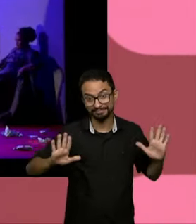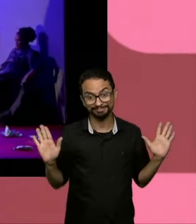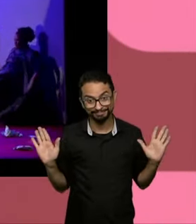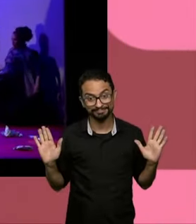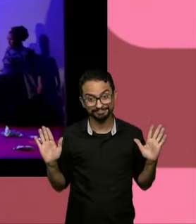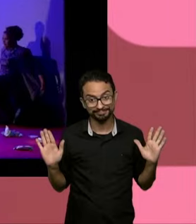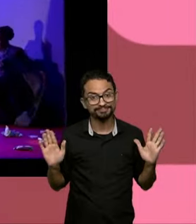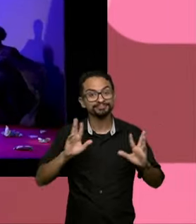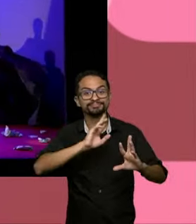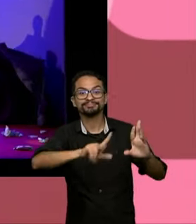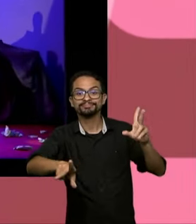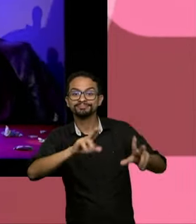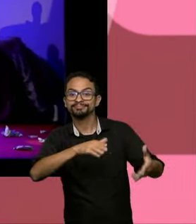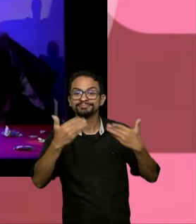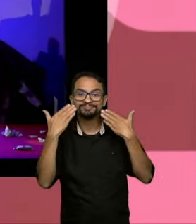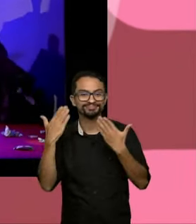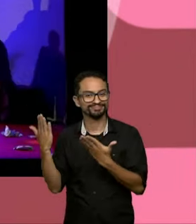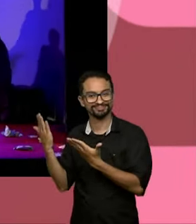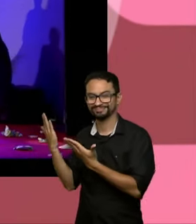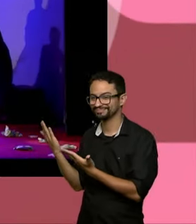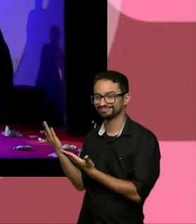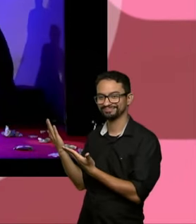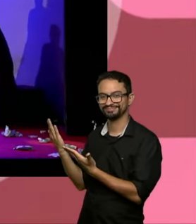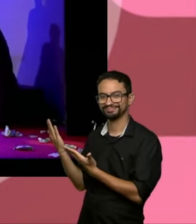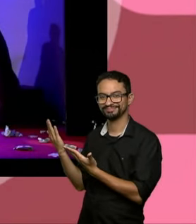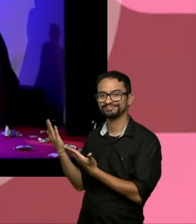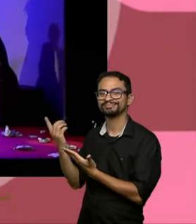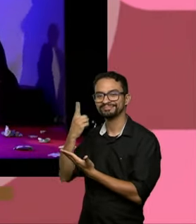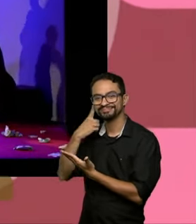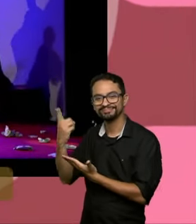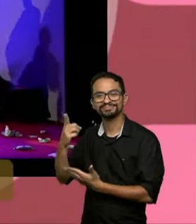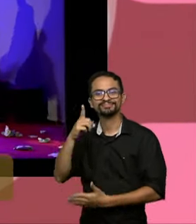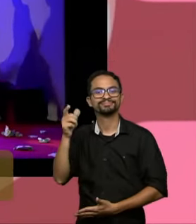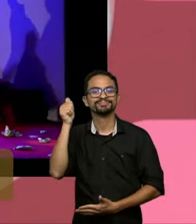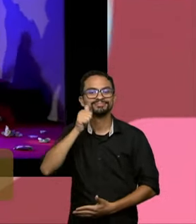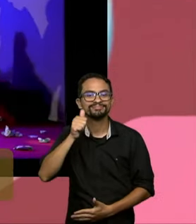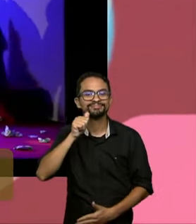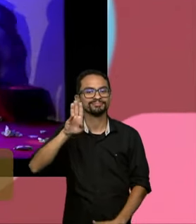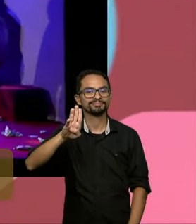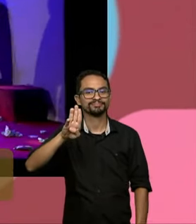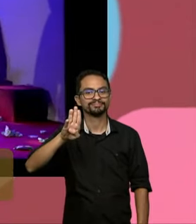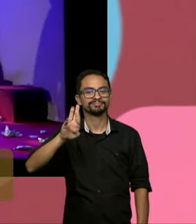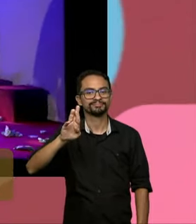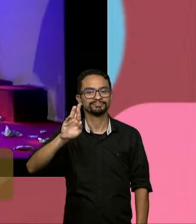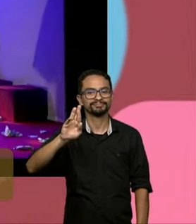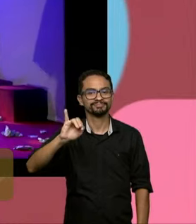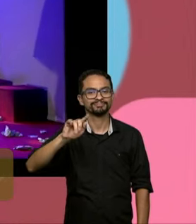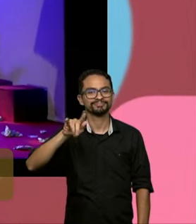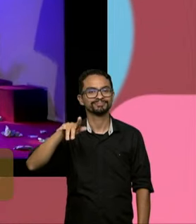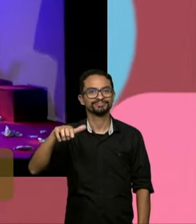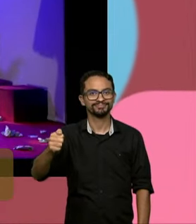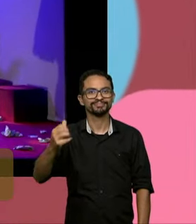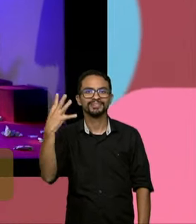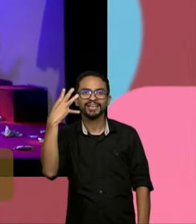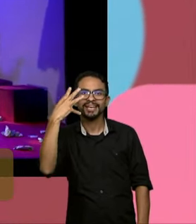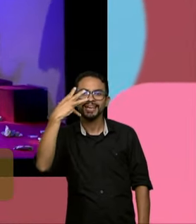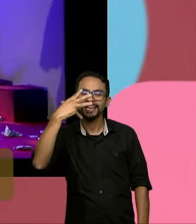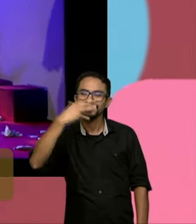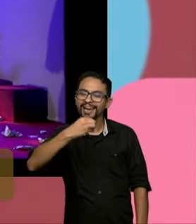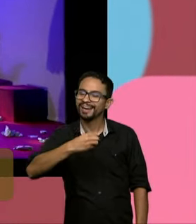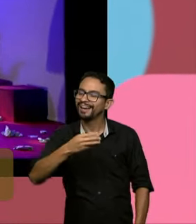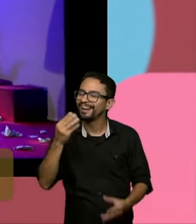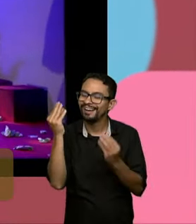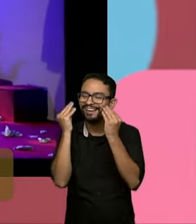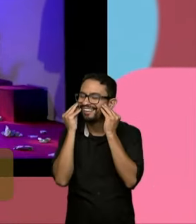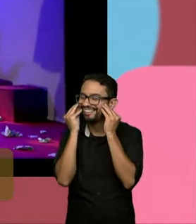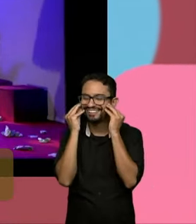traz signos tão importantes. Olha lá, tem imagens de você. Ah. Você é... A Brígida, É a Brígida, é linda ela. Mas conta